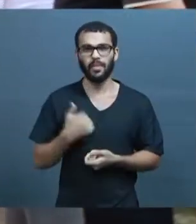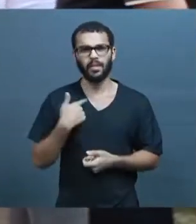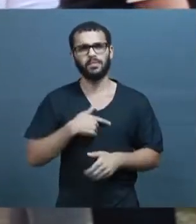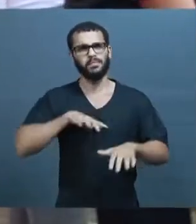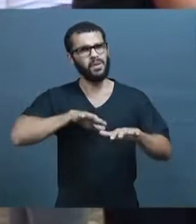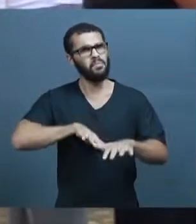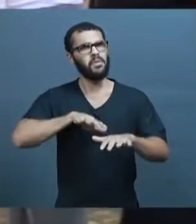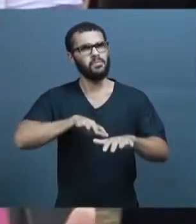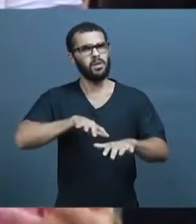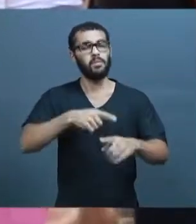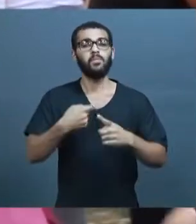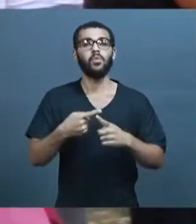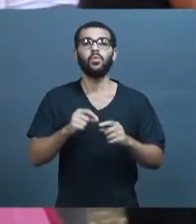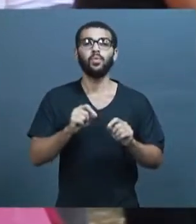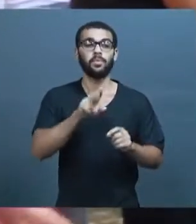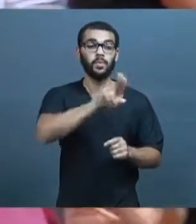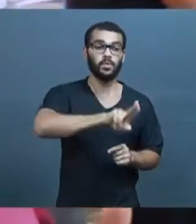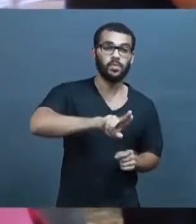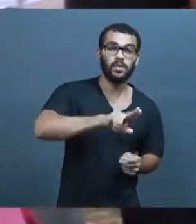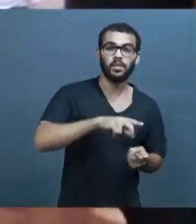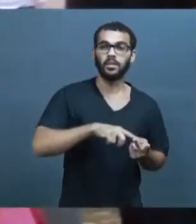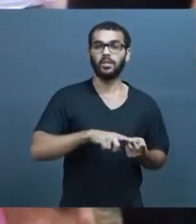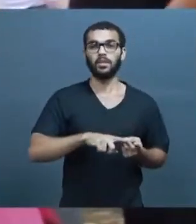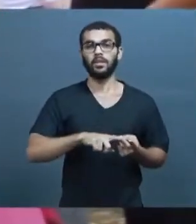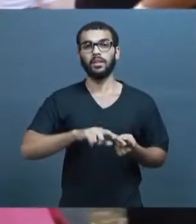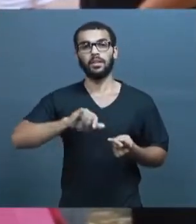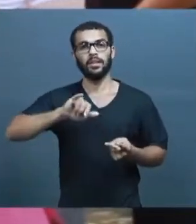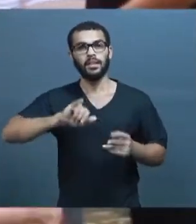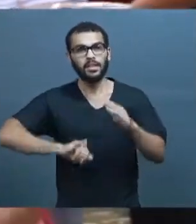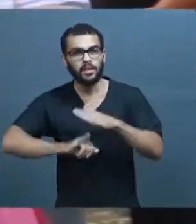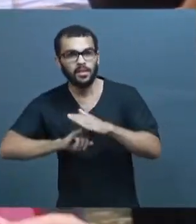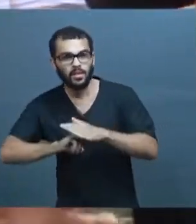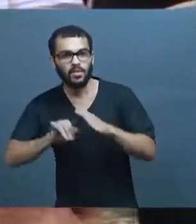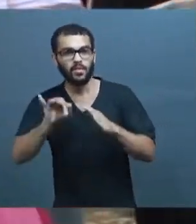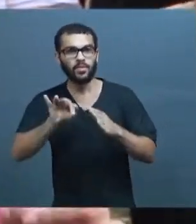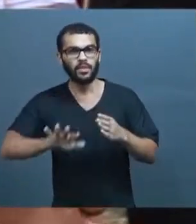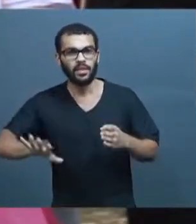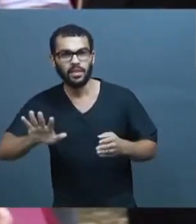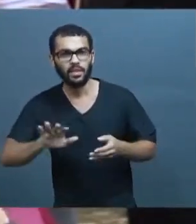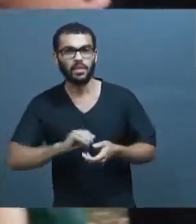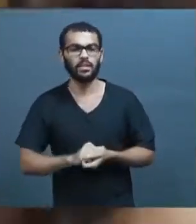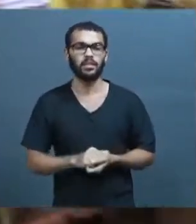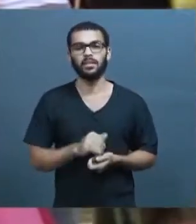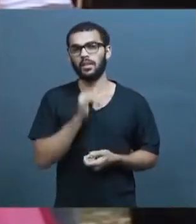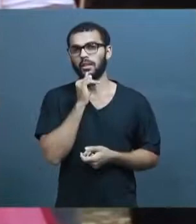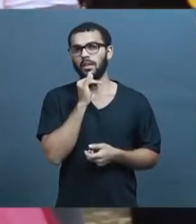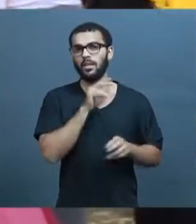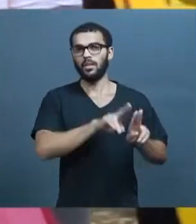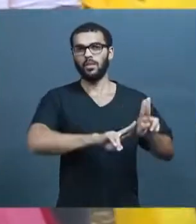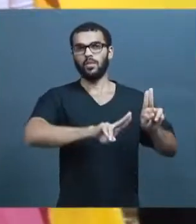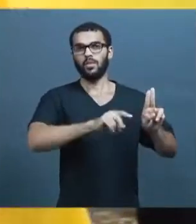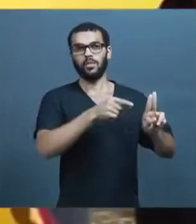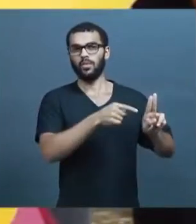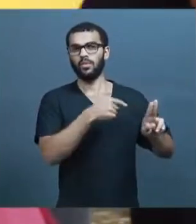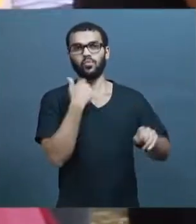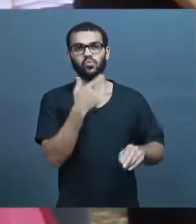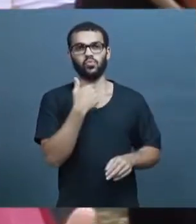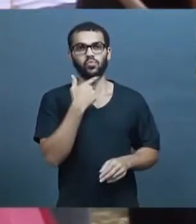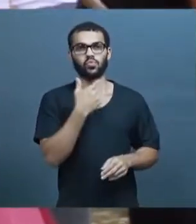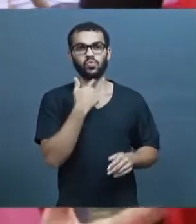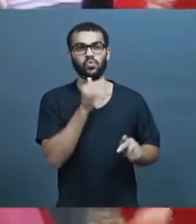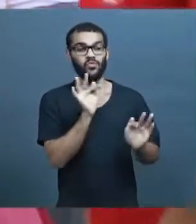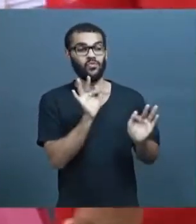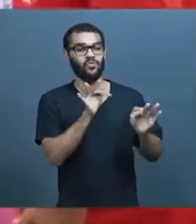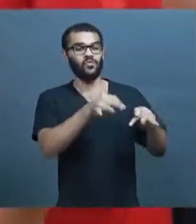as universidades, os institutos federais e a educação básica comprometidos, nós sabemos que a Universidade Federal de Uberlândia não termina o semestre